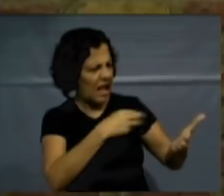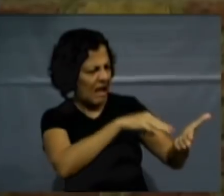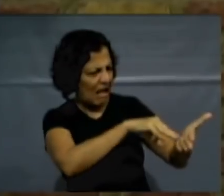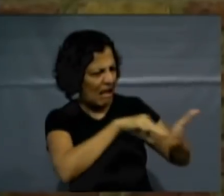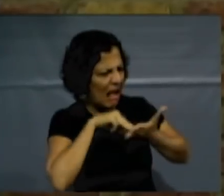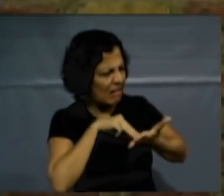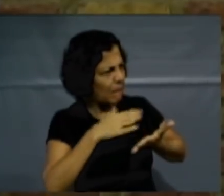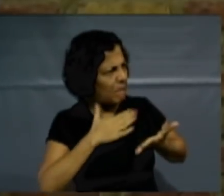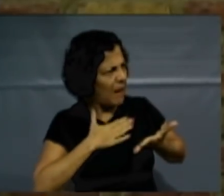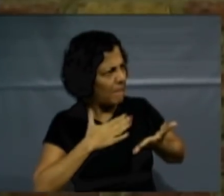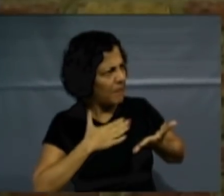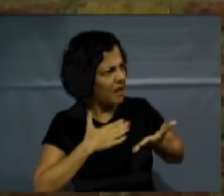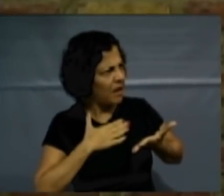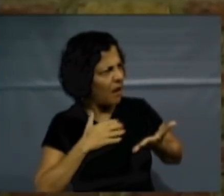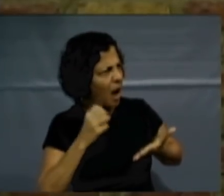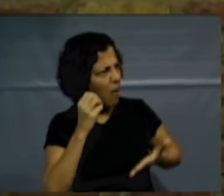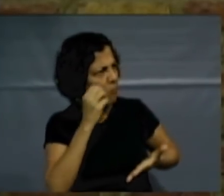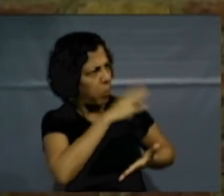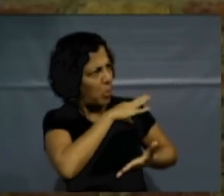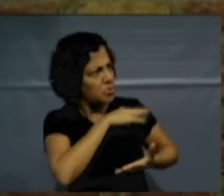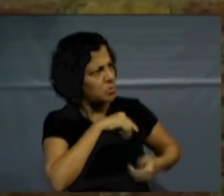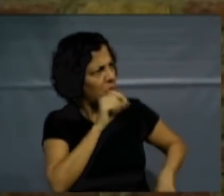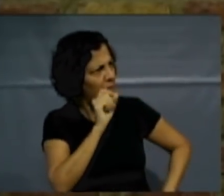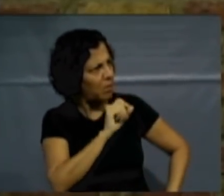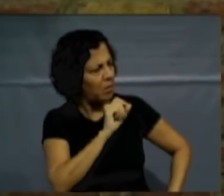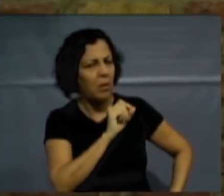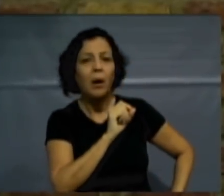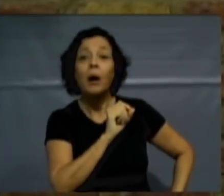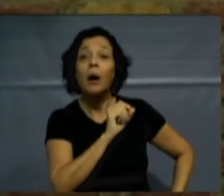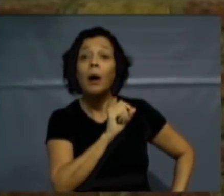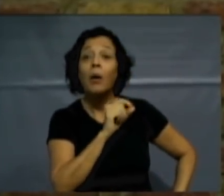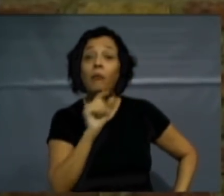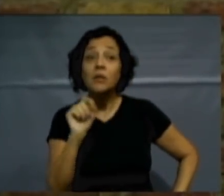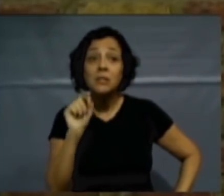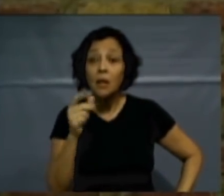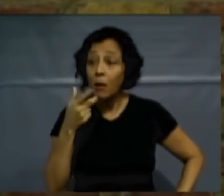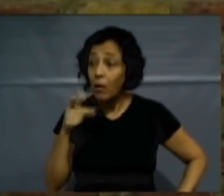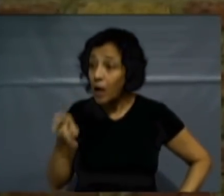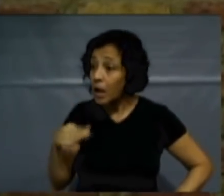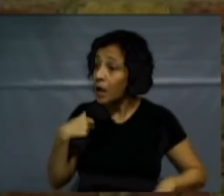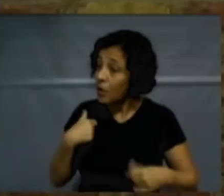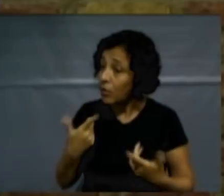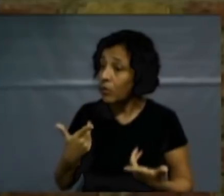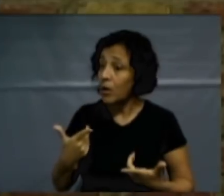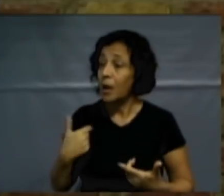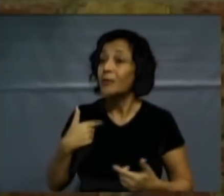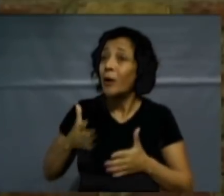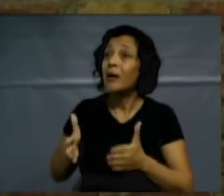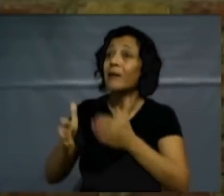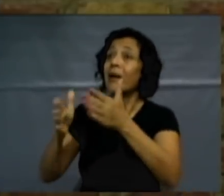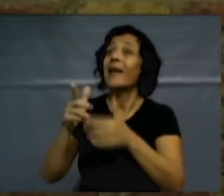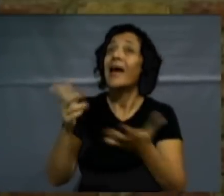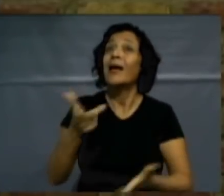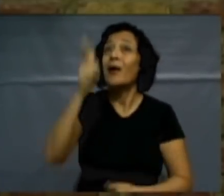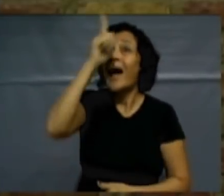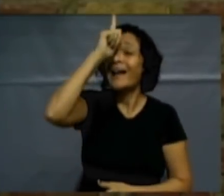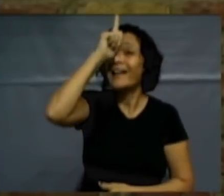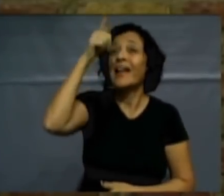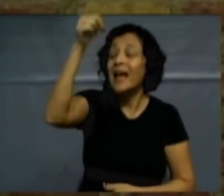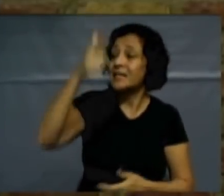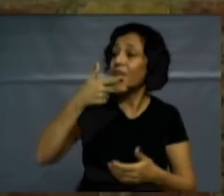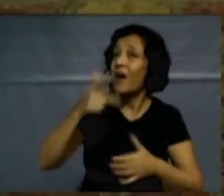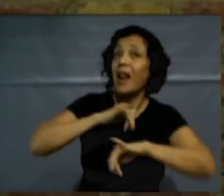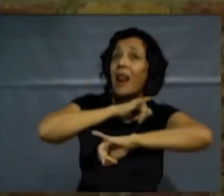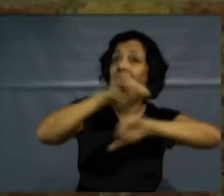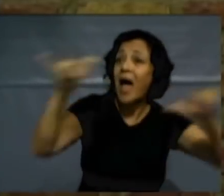carta? E daí quando ele abre, olha que rapaz mais abusado ainda. Eu estou aqui no caminho para a Grécia, para ir lá para pregar, para